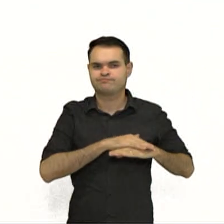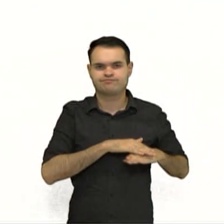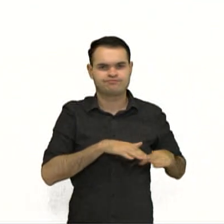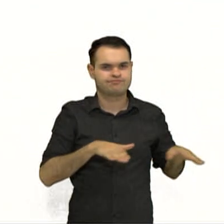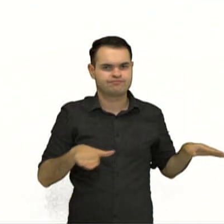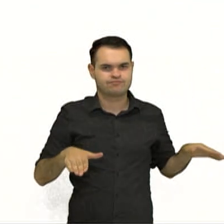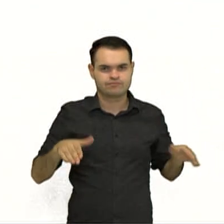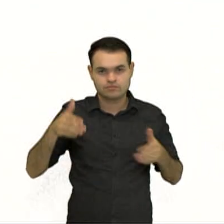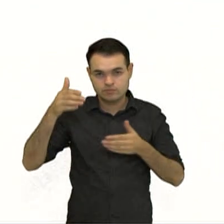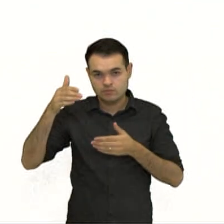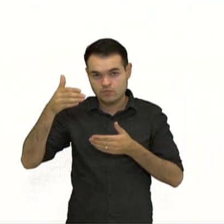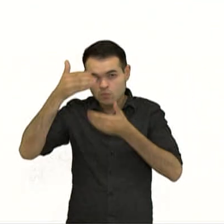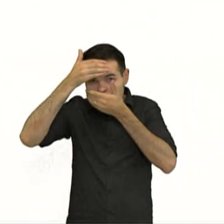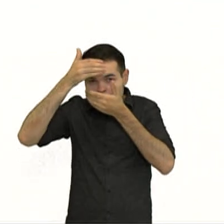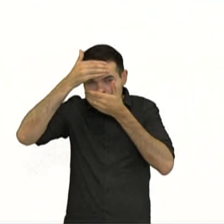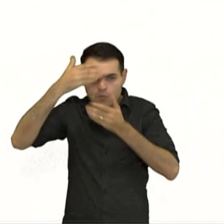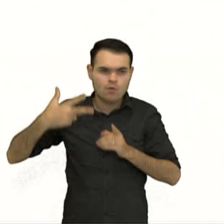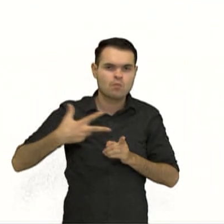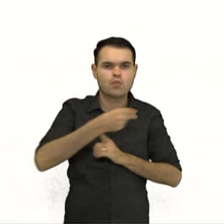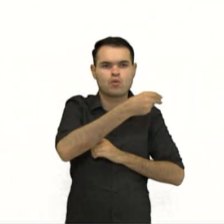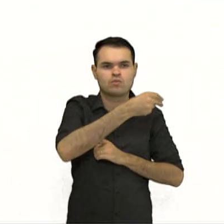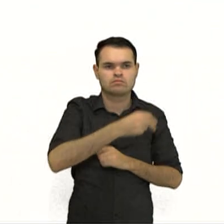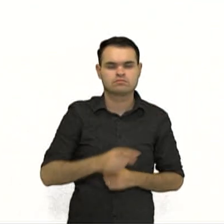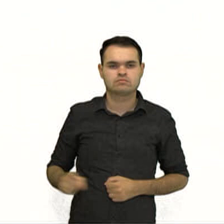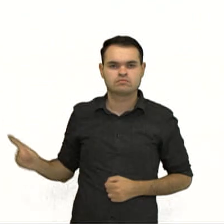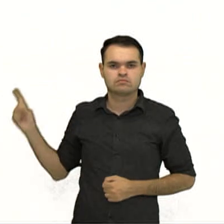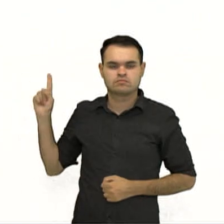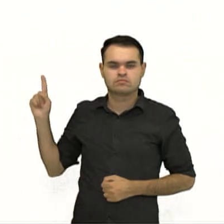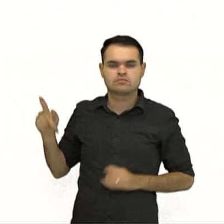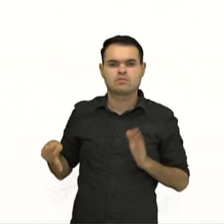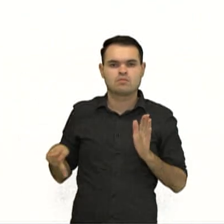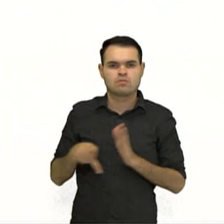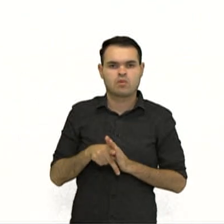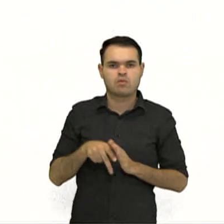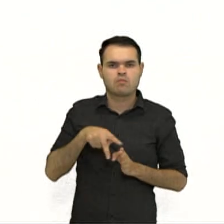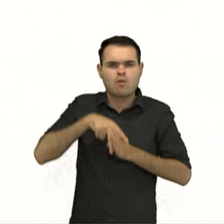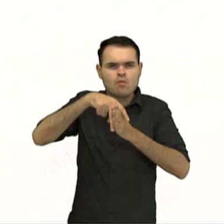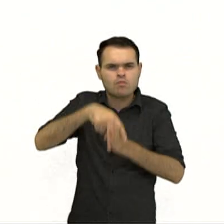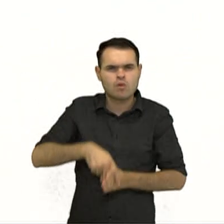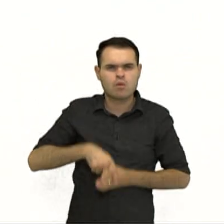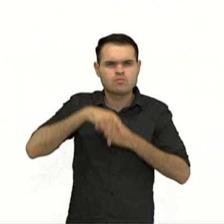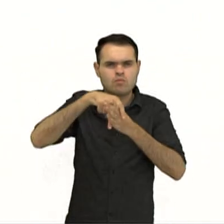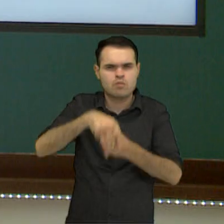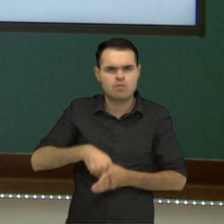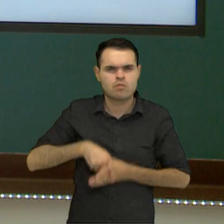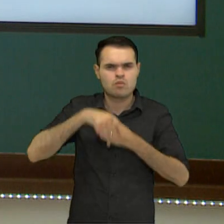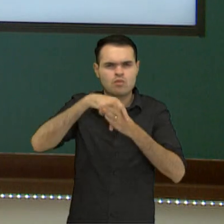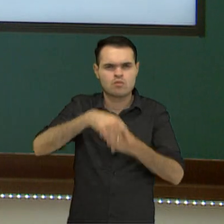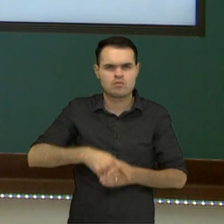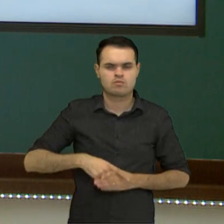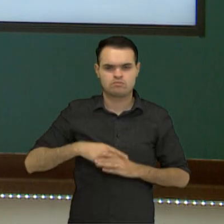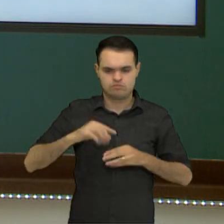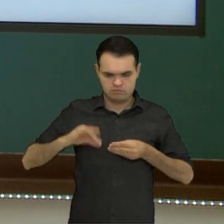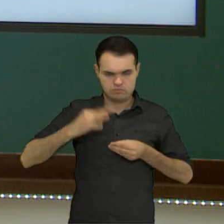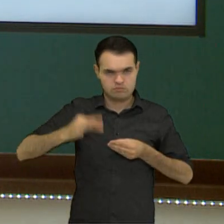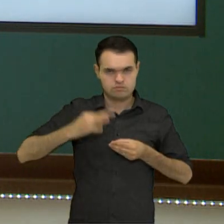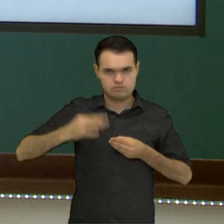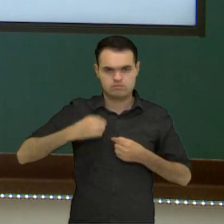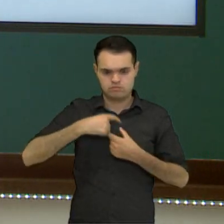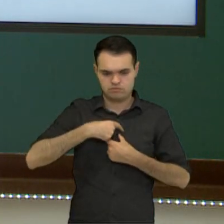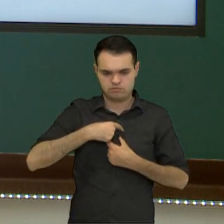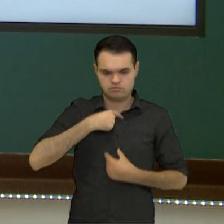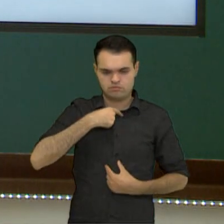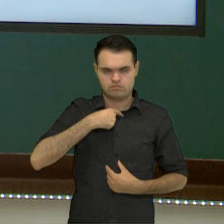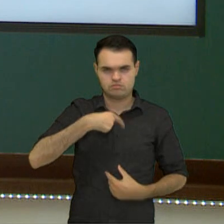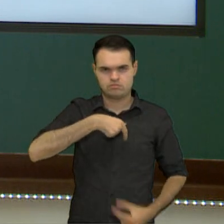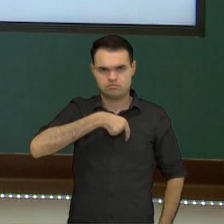pelos muçulmanos. Coloca aí um gif para você desses cruzados, né? Lembram que eles usavam essa cruz, bordavam a cruz nas roupas, né, como